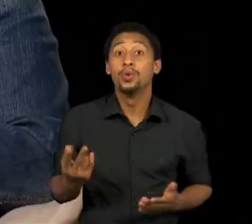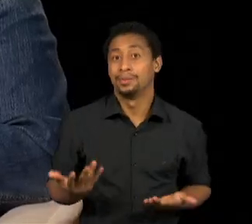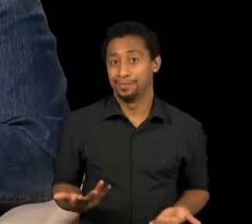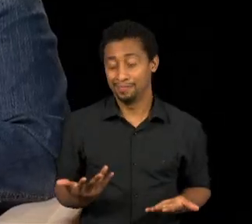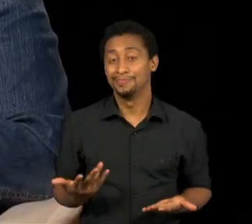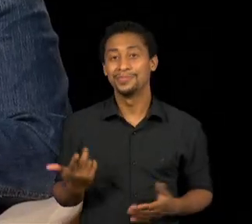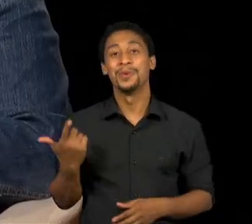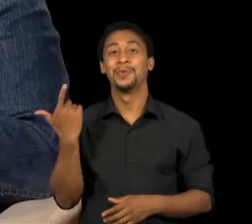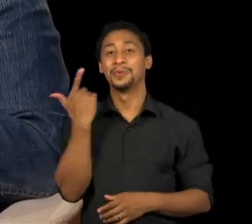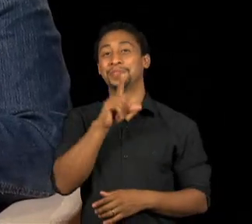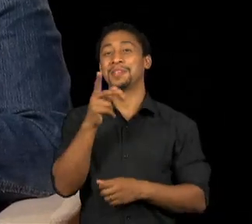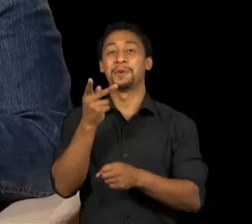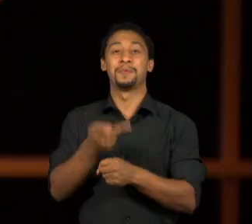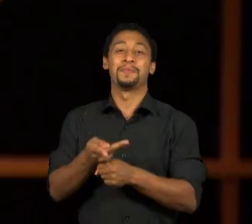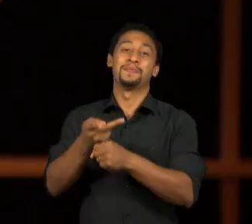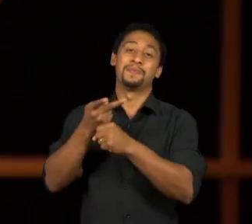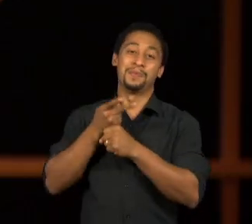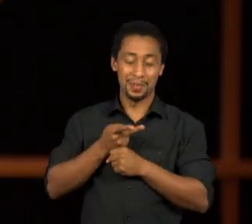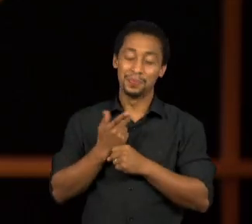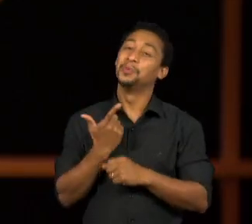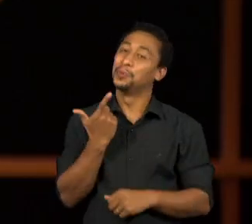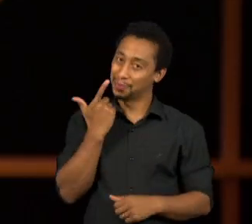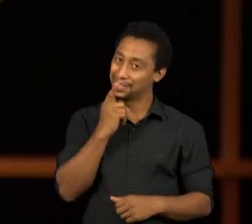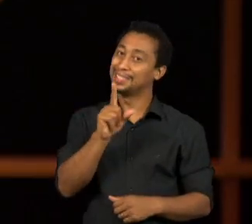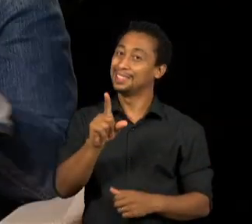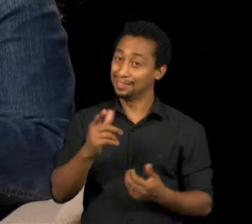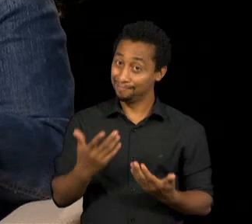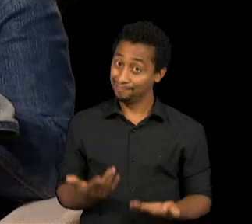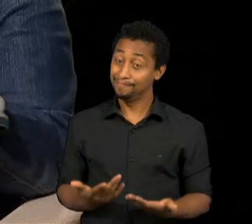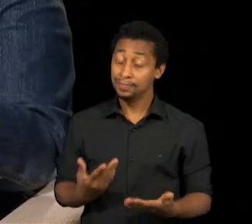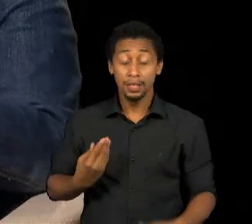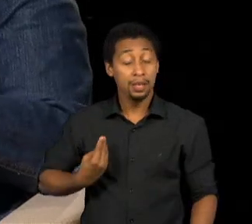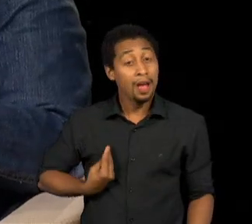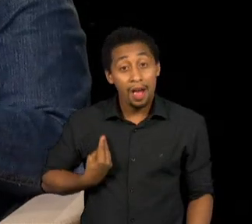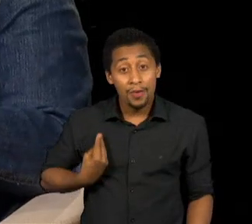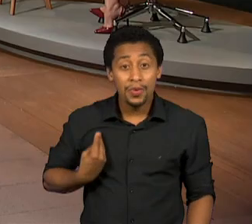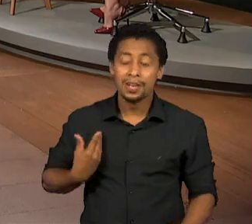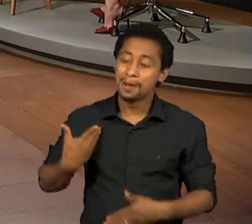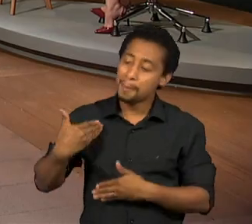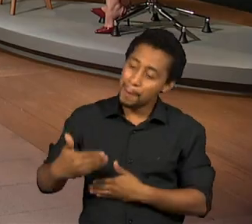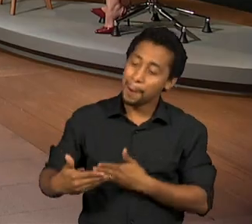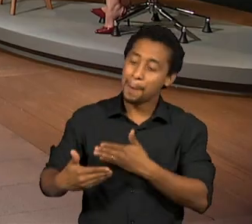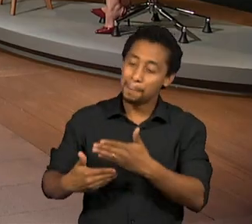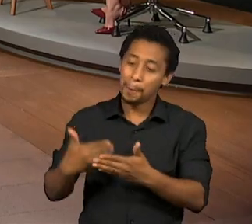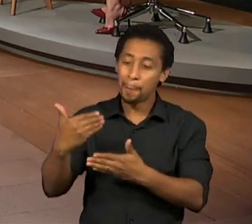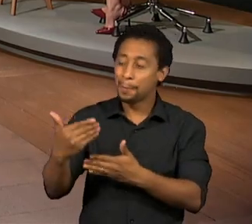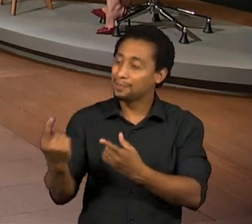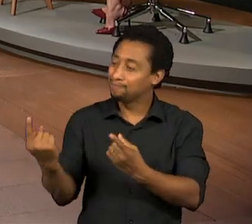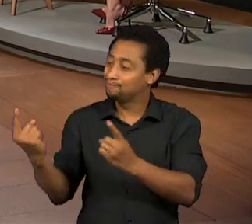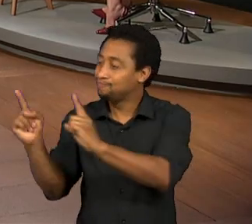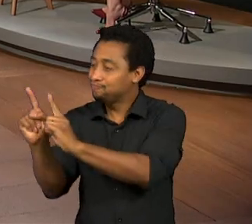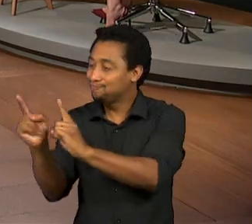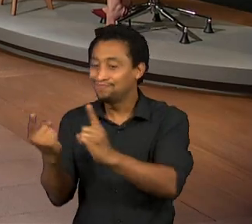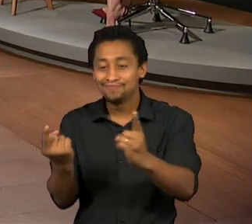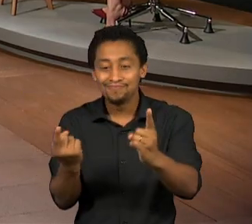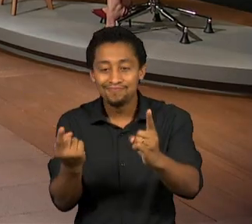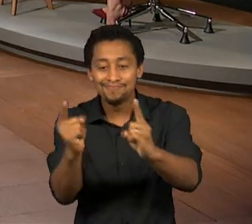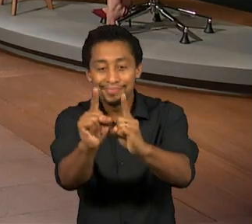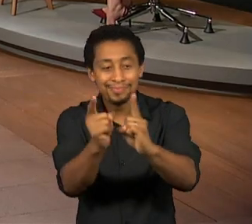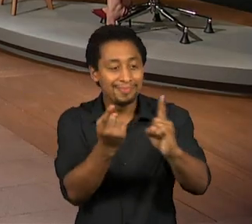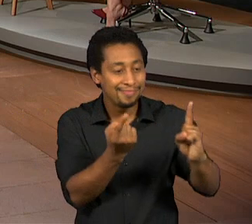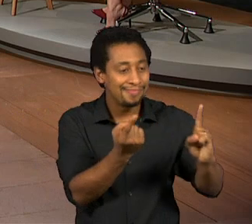um prêmio com esse espetáculo. E a vida, eu acho que nos reuniu, né, mais uma vez, dessa